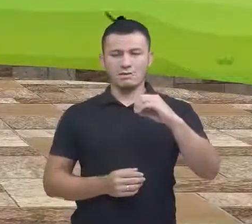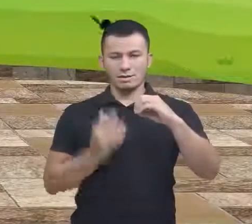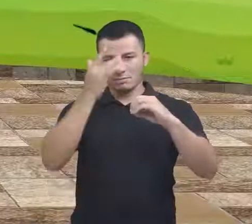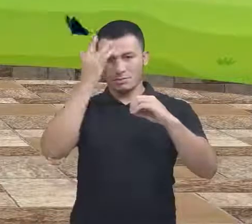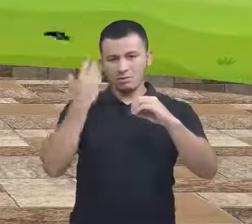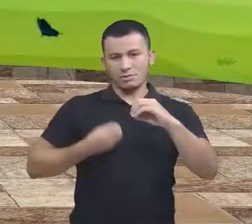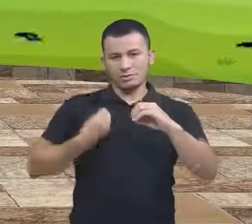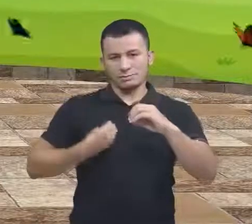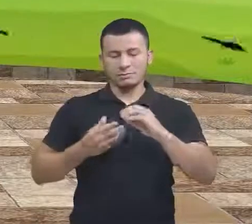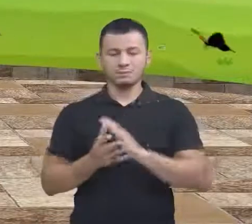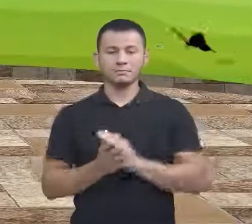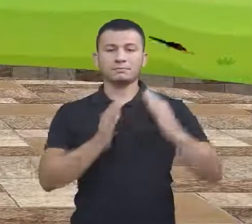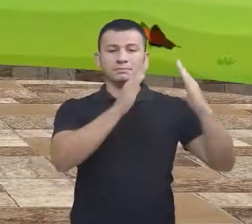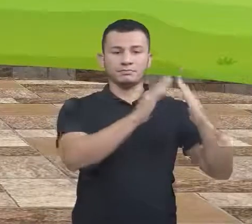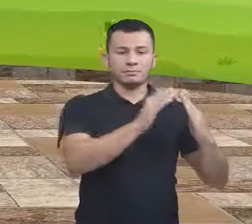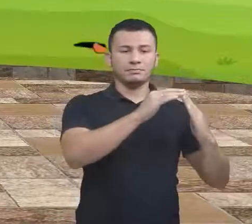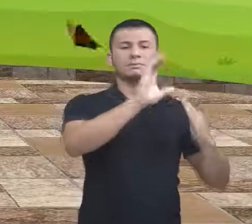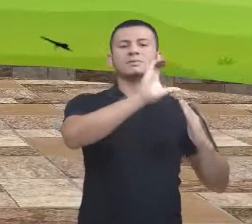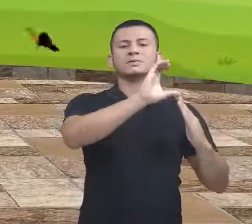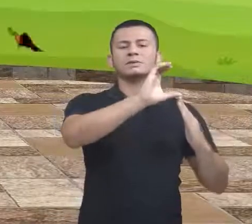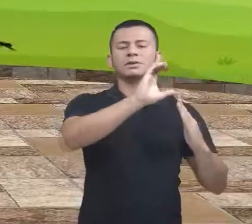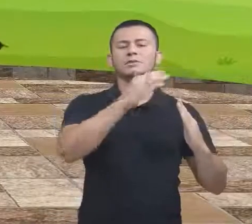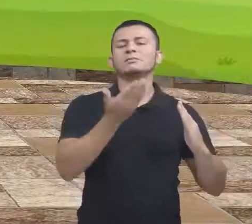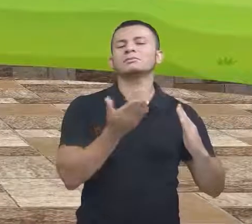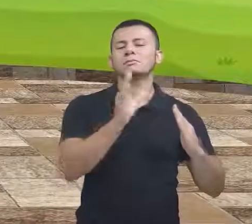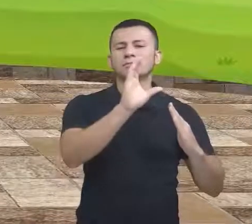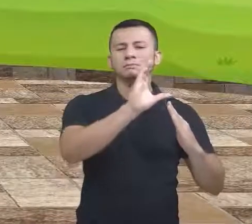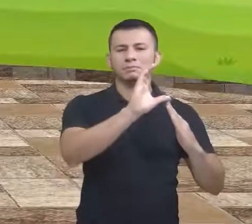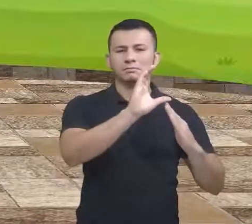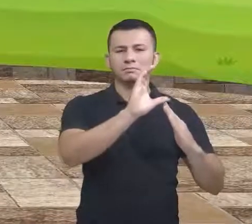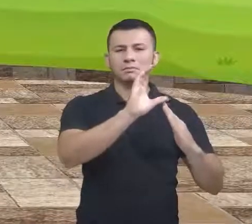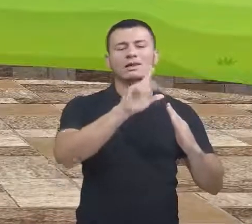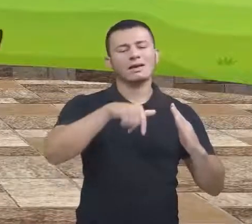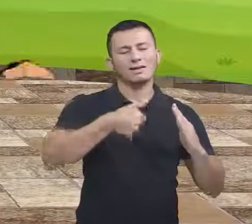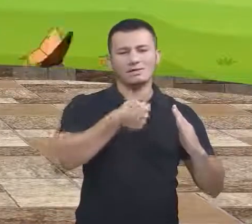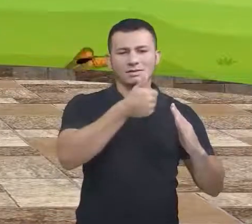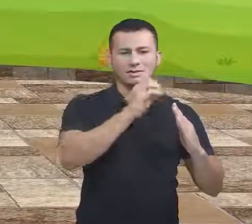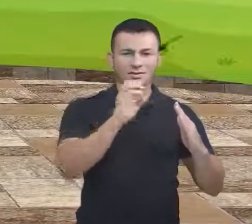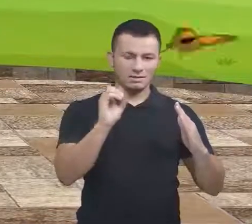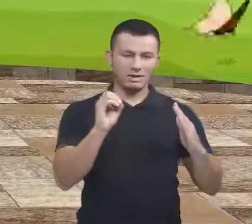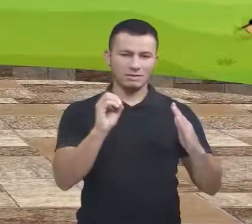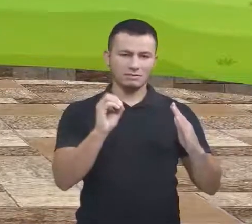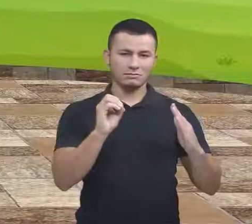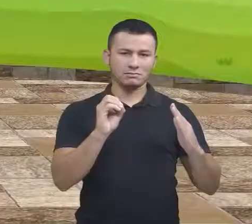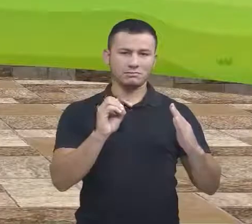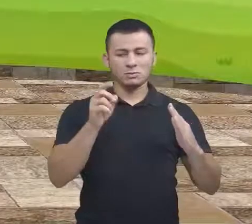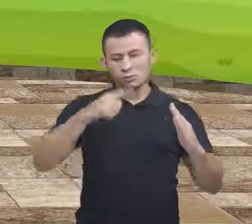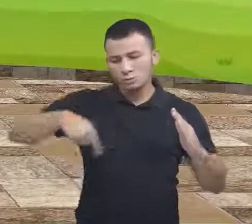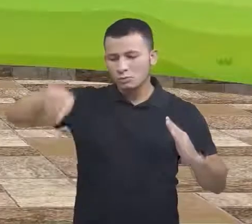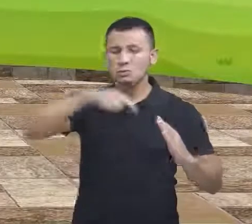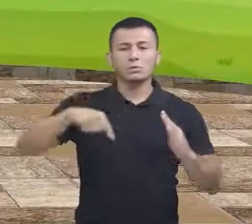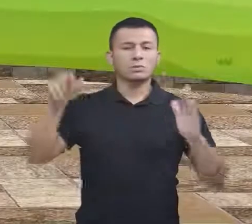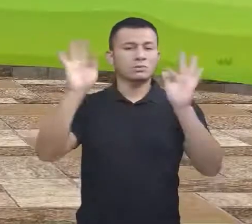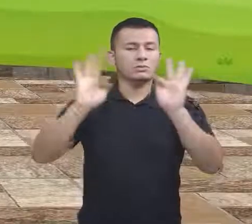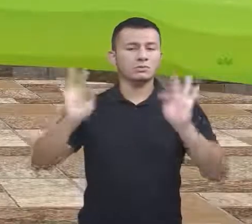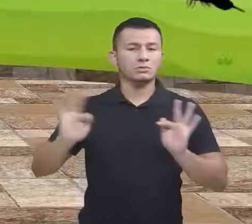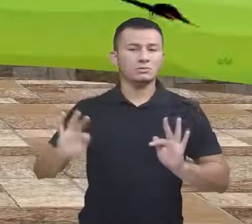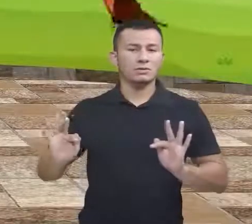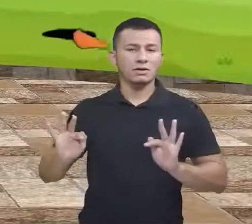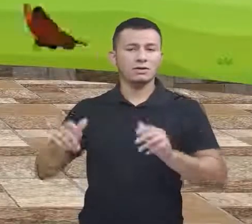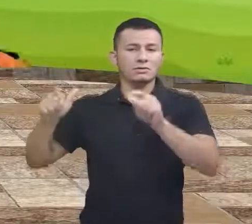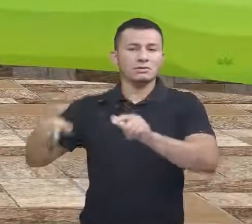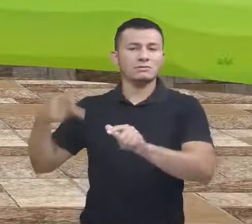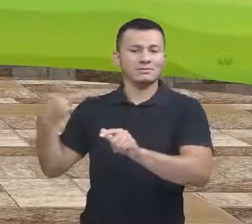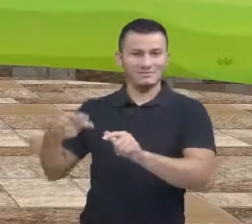quando chegou no sem eles foram para centena E viveram felizes nesse lindo